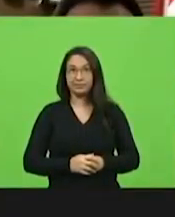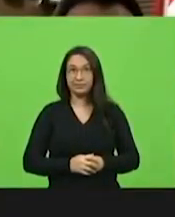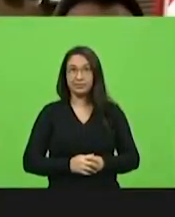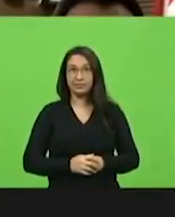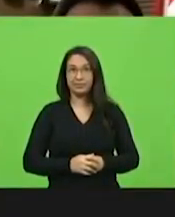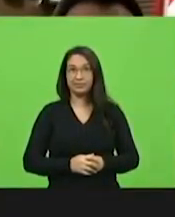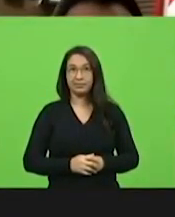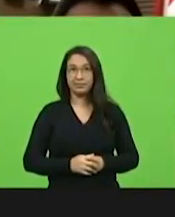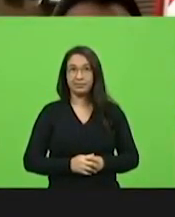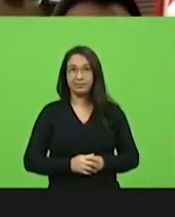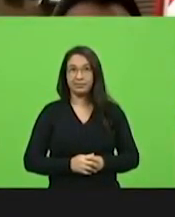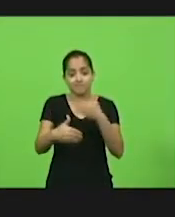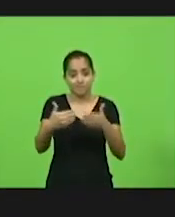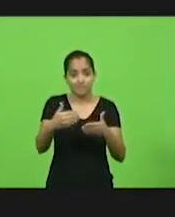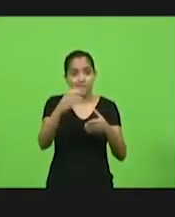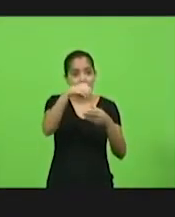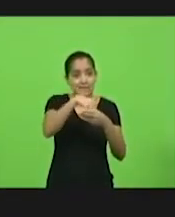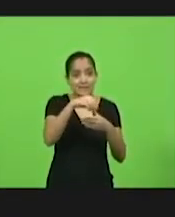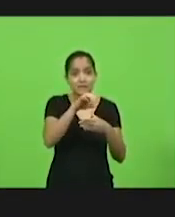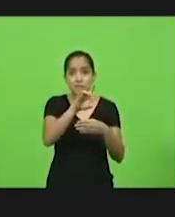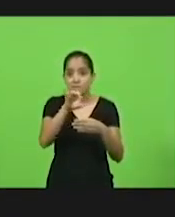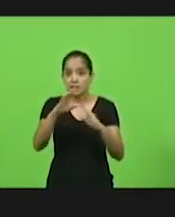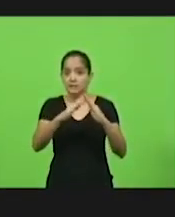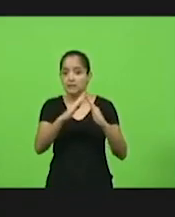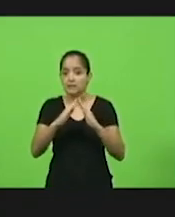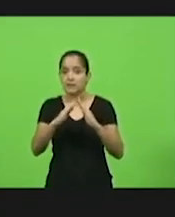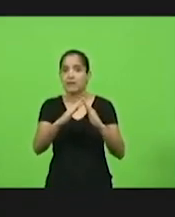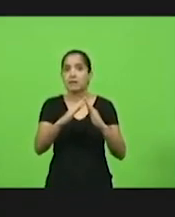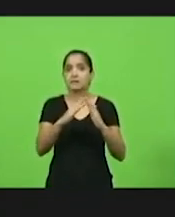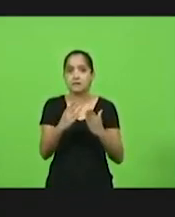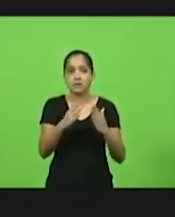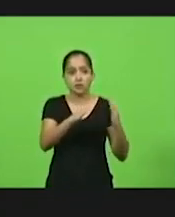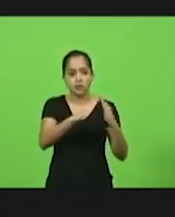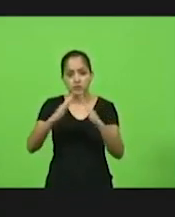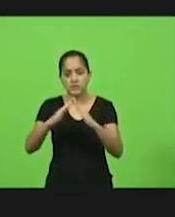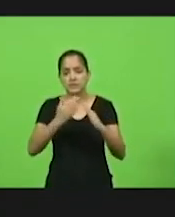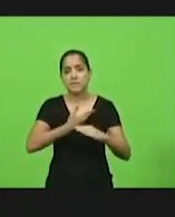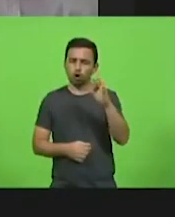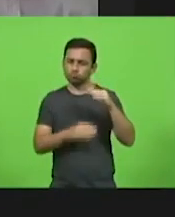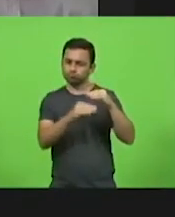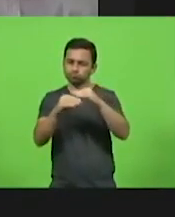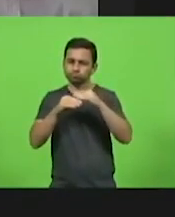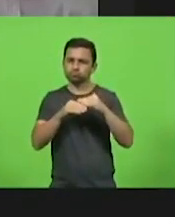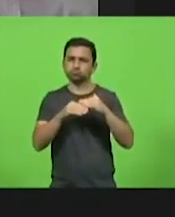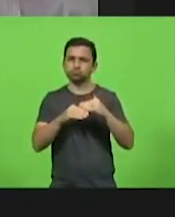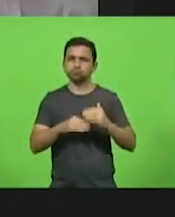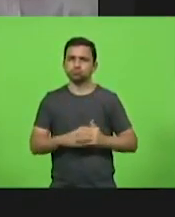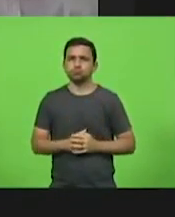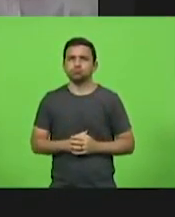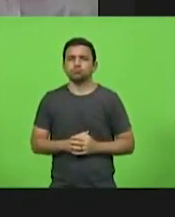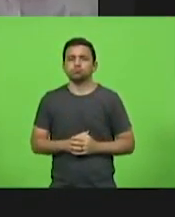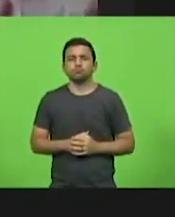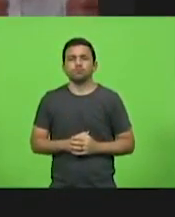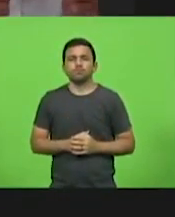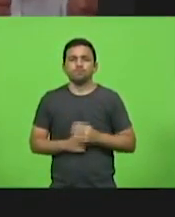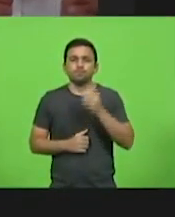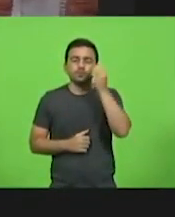prevê multa nesses casos. A primeira sanção prevista é de uma advertência por escrito. Depois, a multa será de